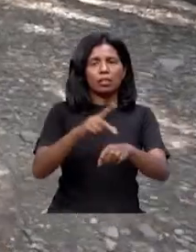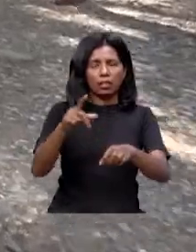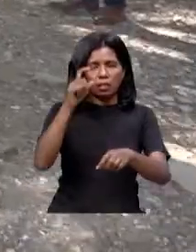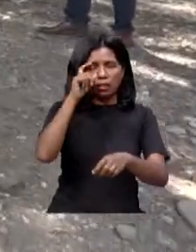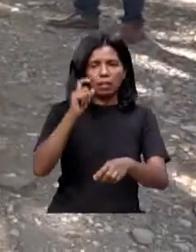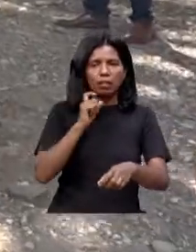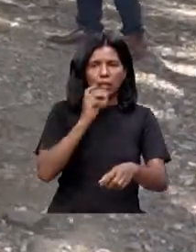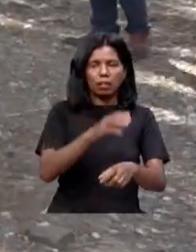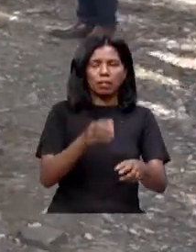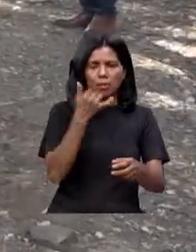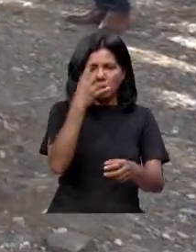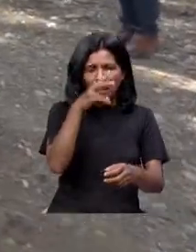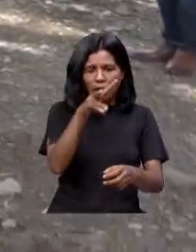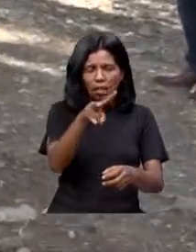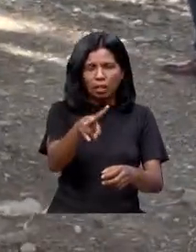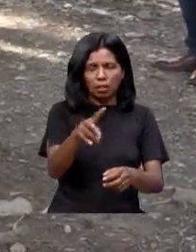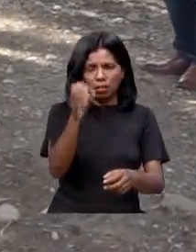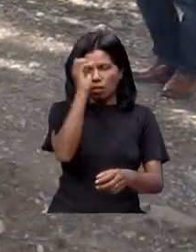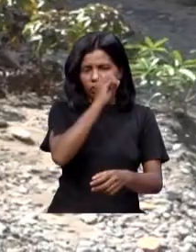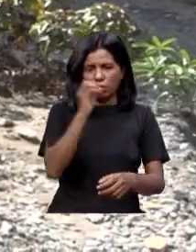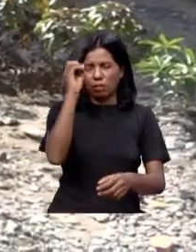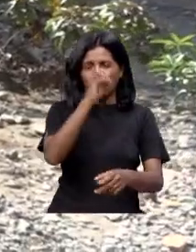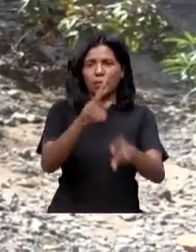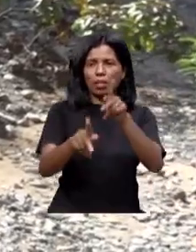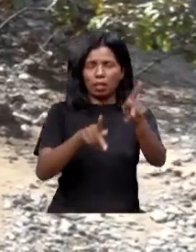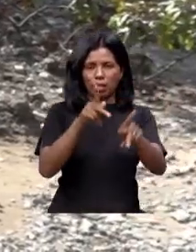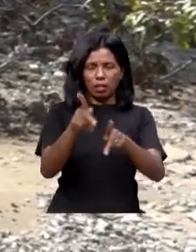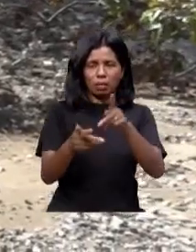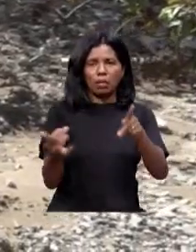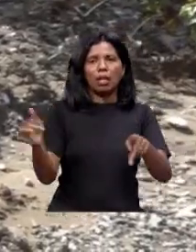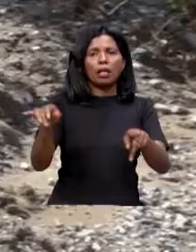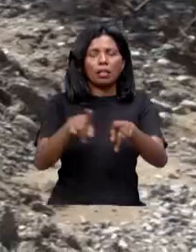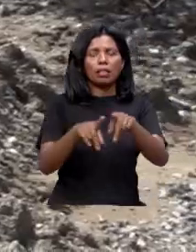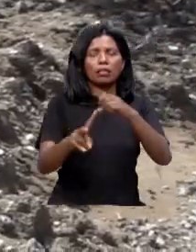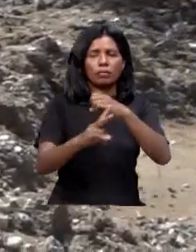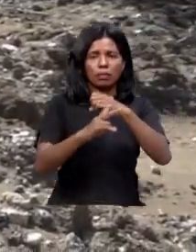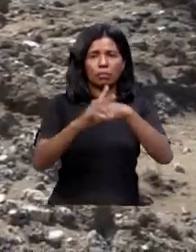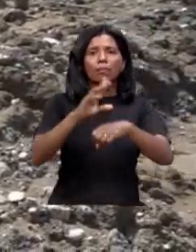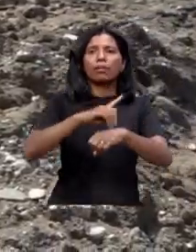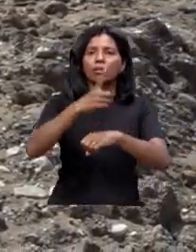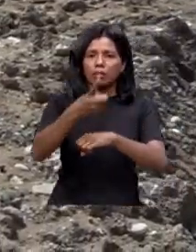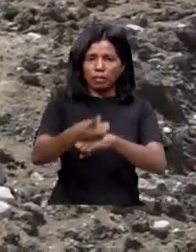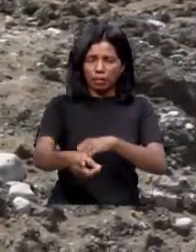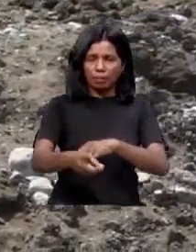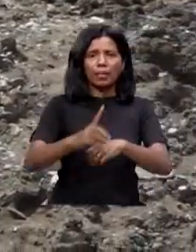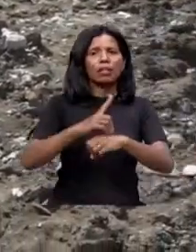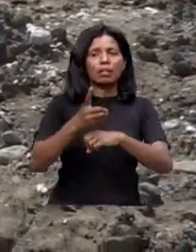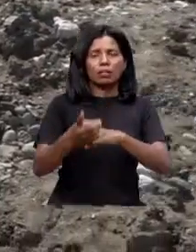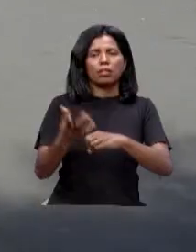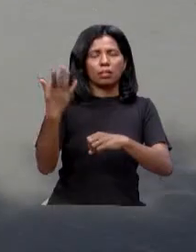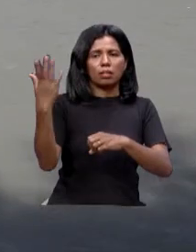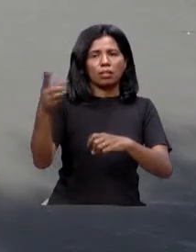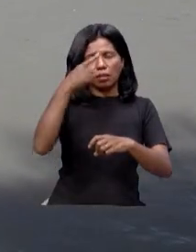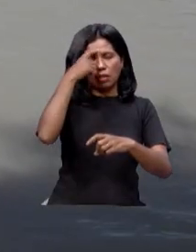Sananusmão, tu indireita rodi hala observação ba comunidade nebe sai vítima ba inundação nem. Inundação ne acontece